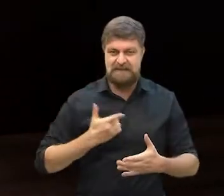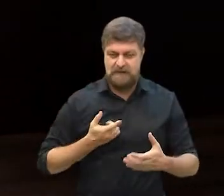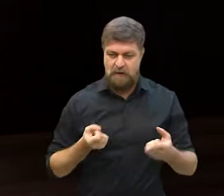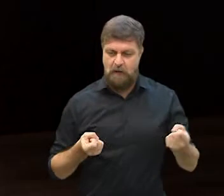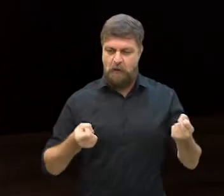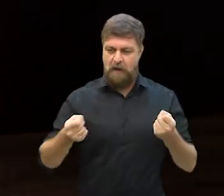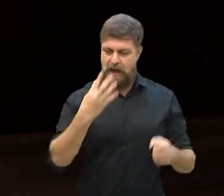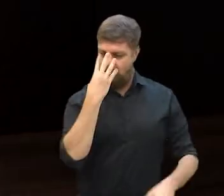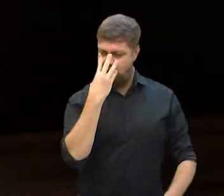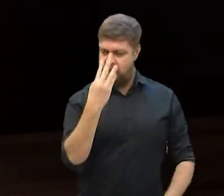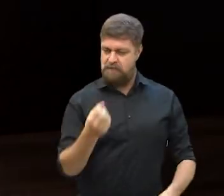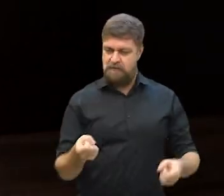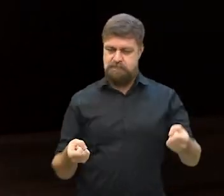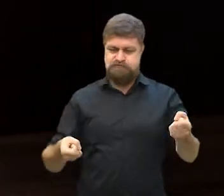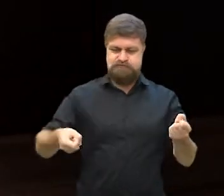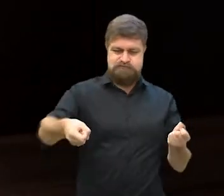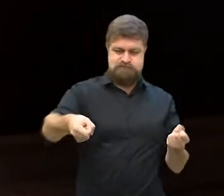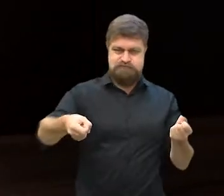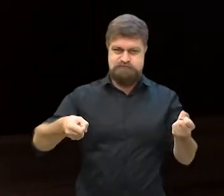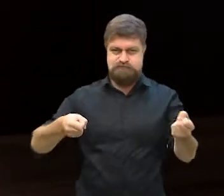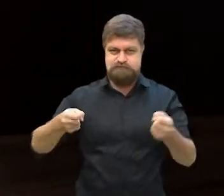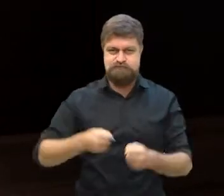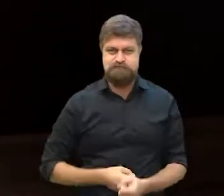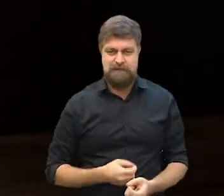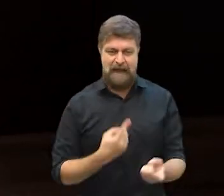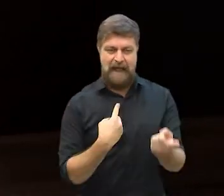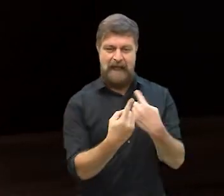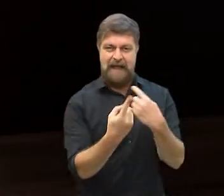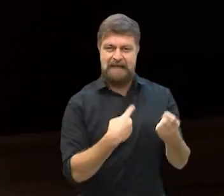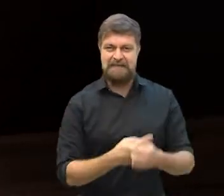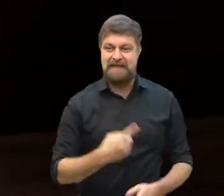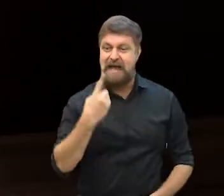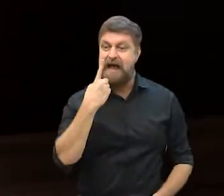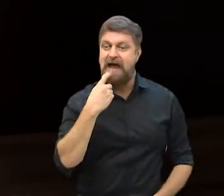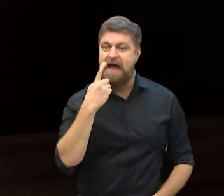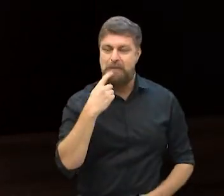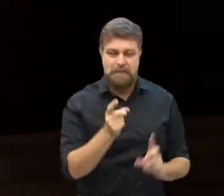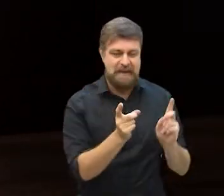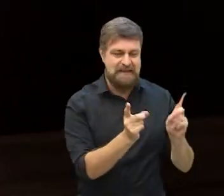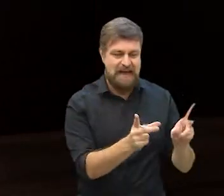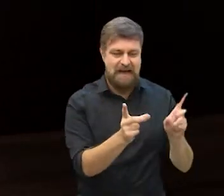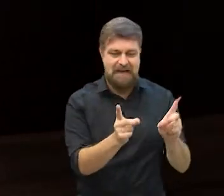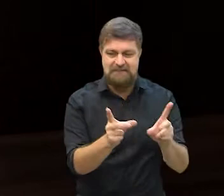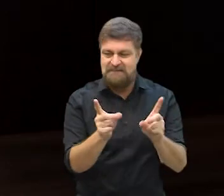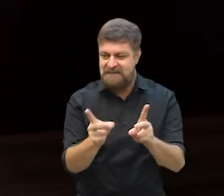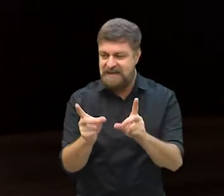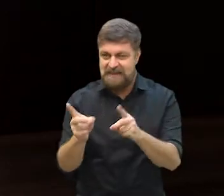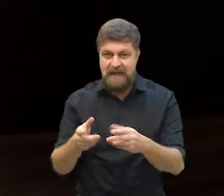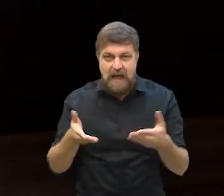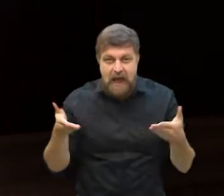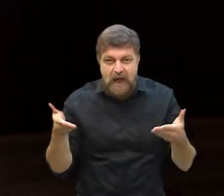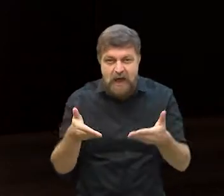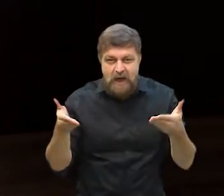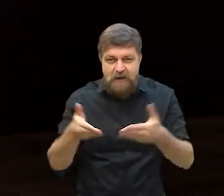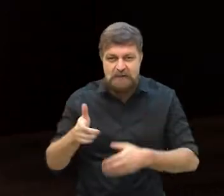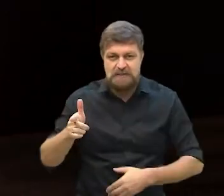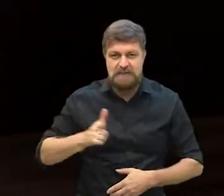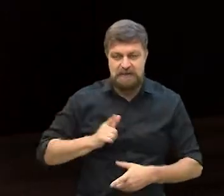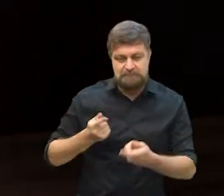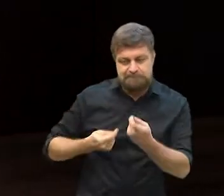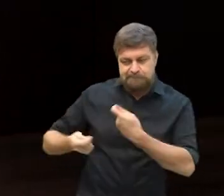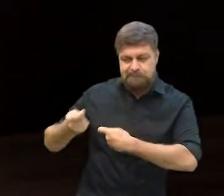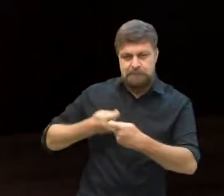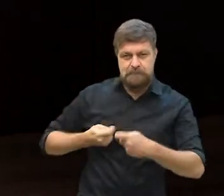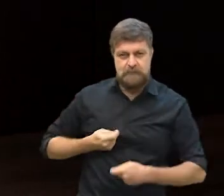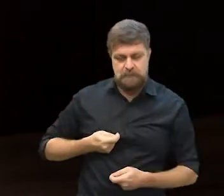Kombi e aí, estrada para vender essas pimentas. E hoje, na verdade, é um negócio